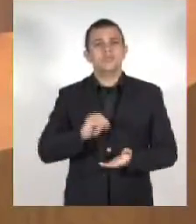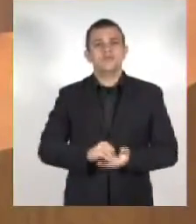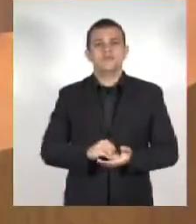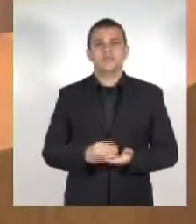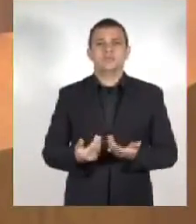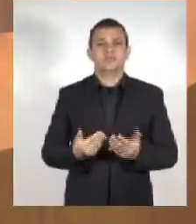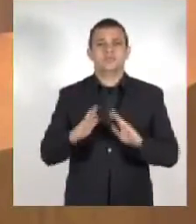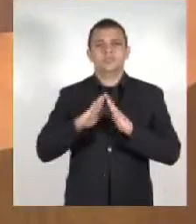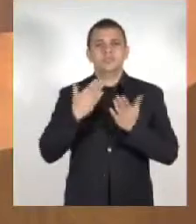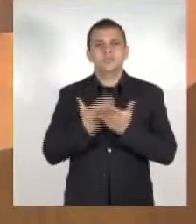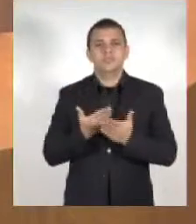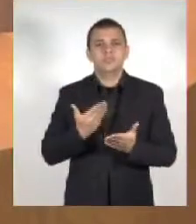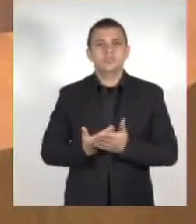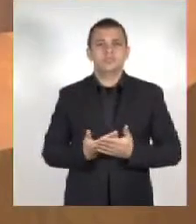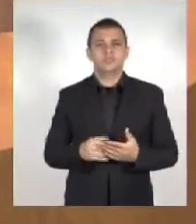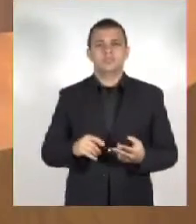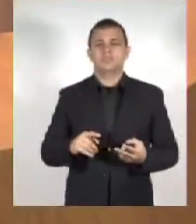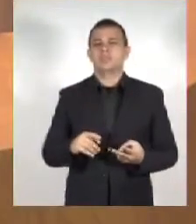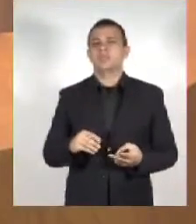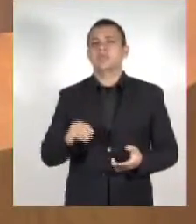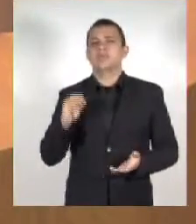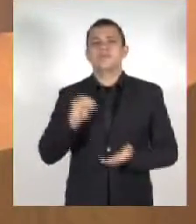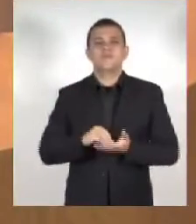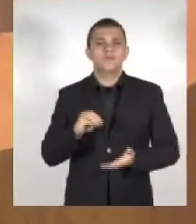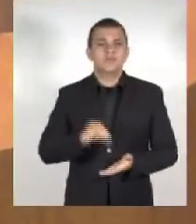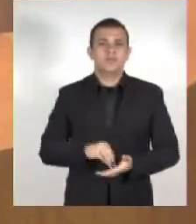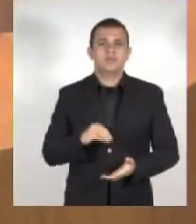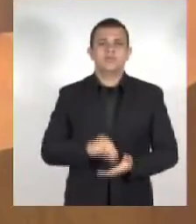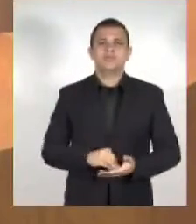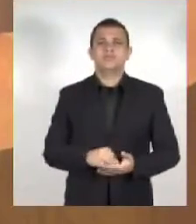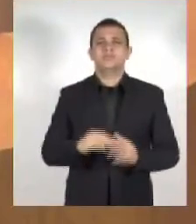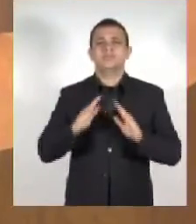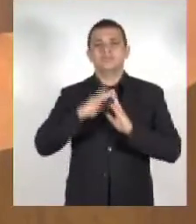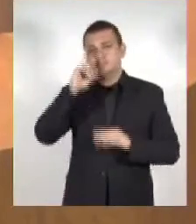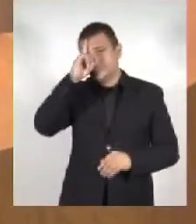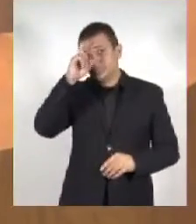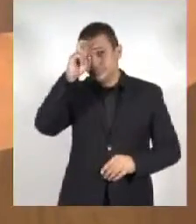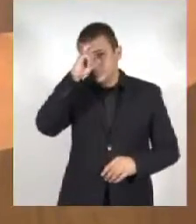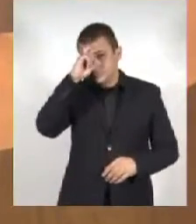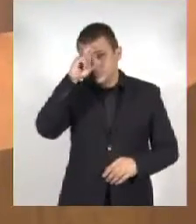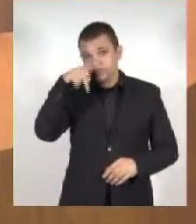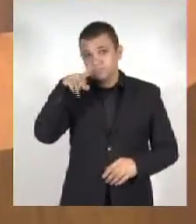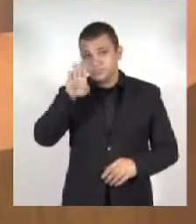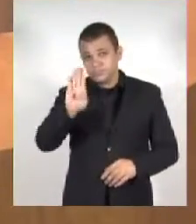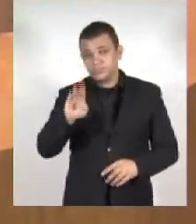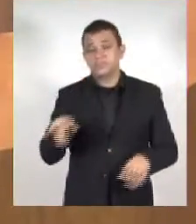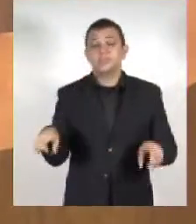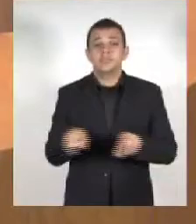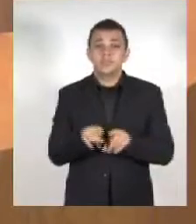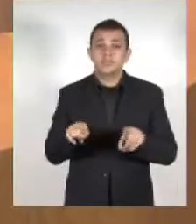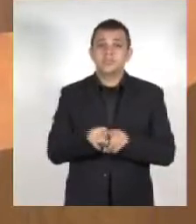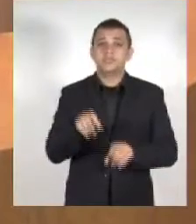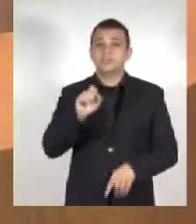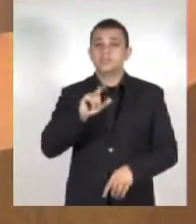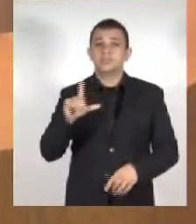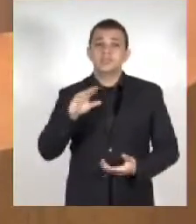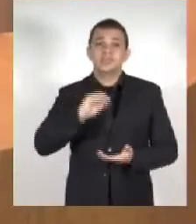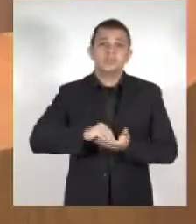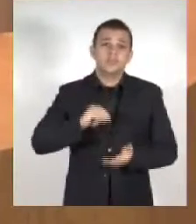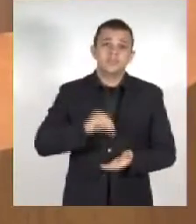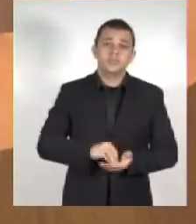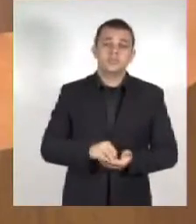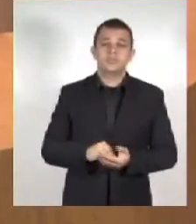creches, a São Luís com a falta de atendimento nos hospitais públicos, a São Luís com a falta de